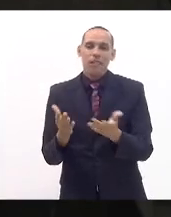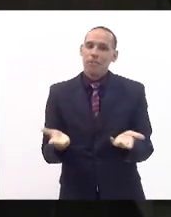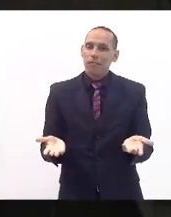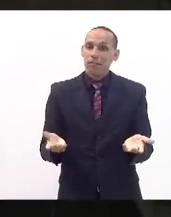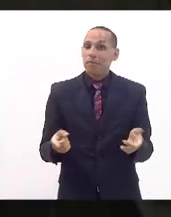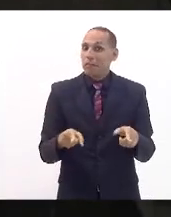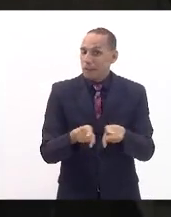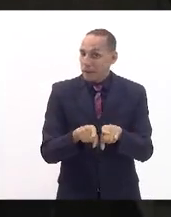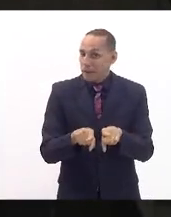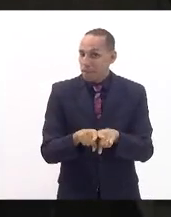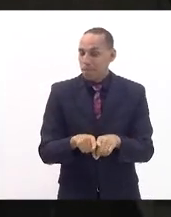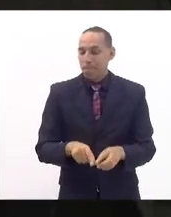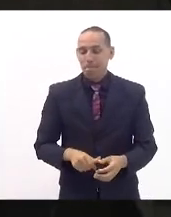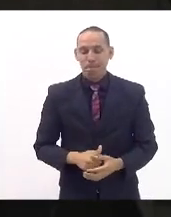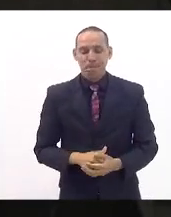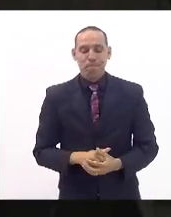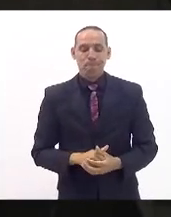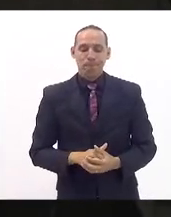Além disso,